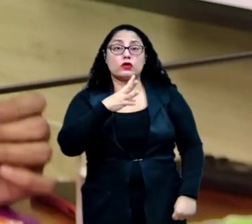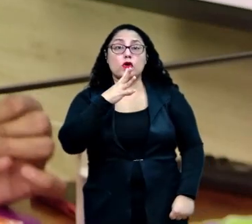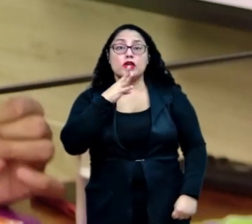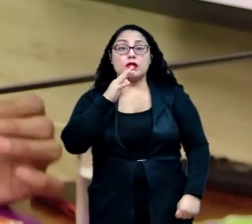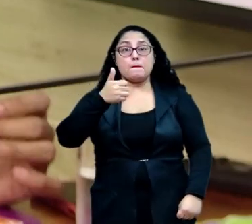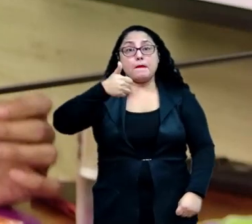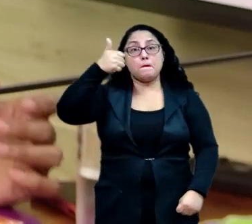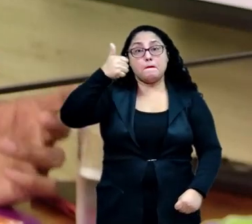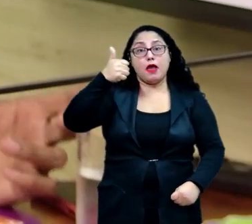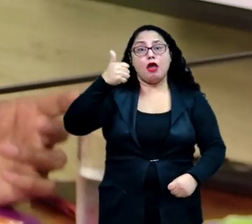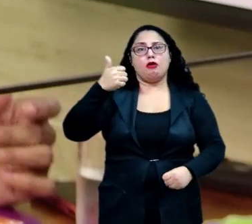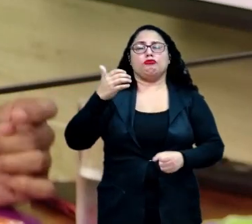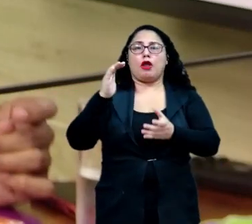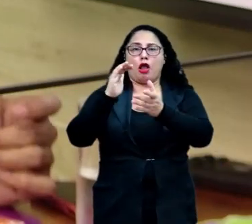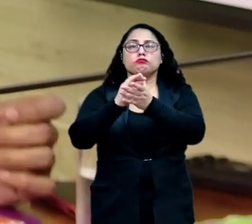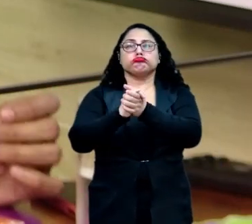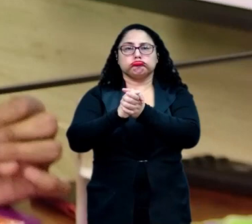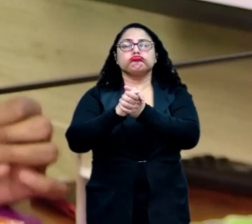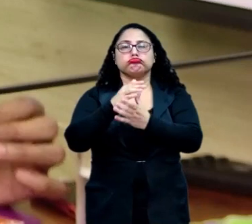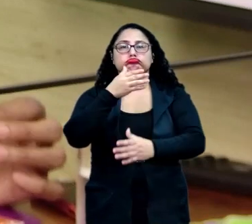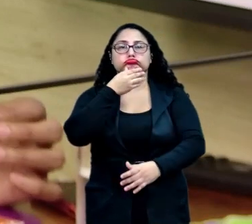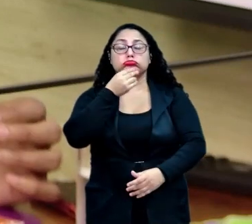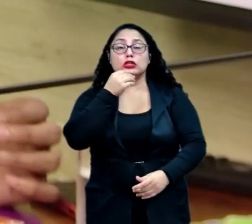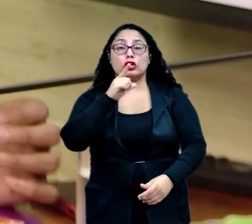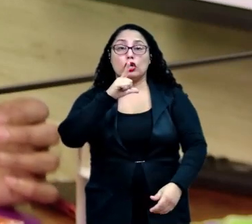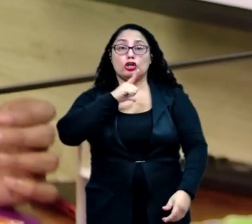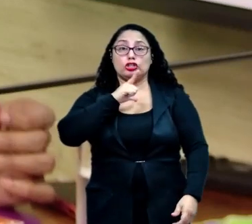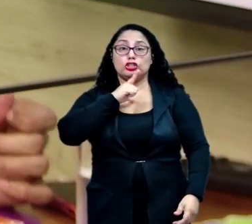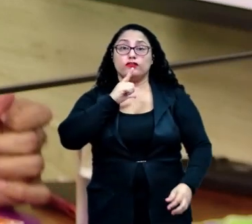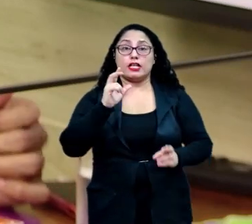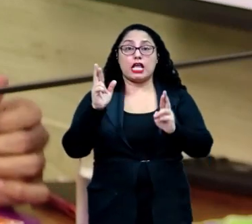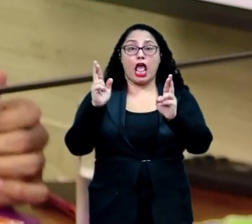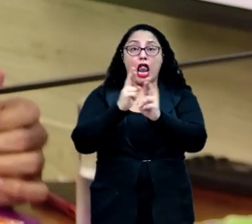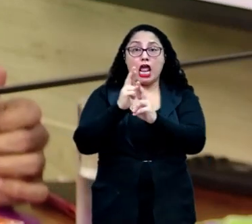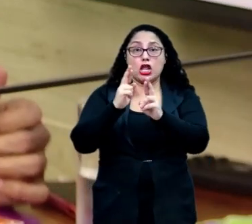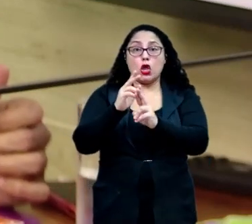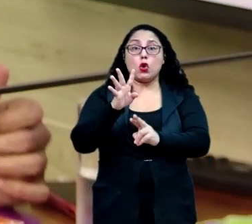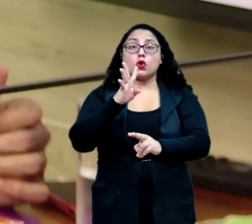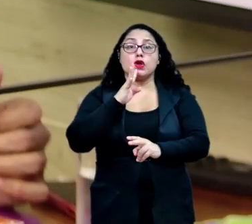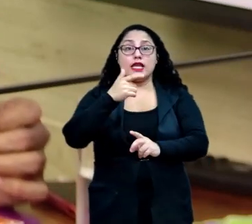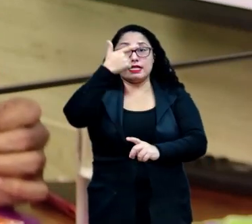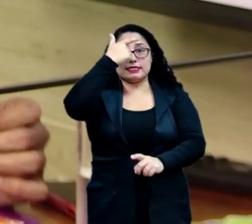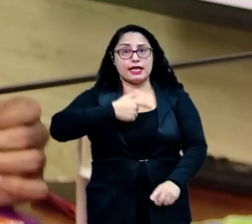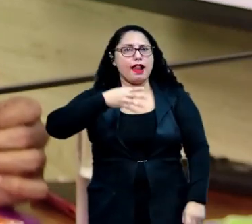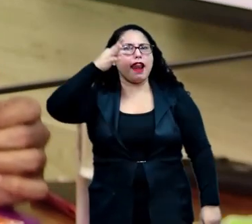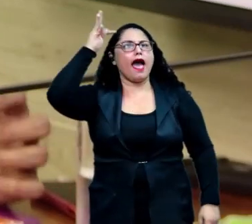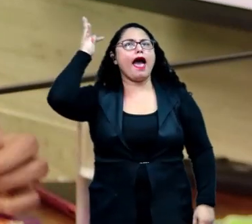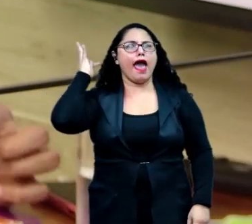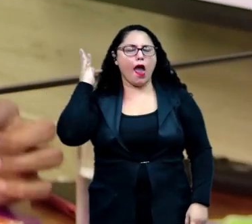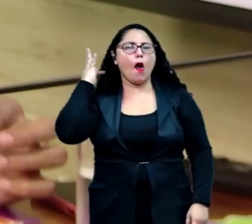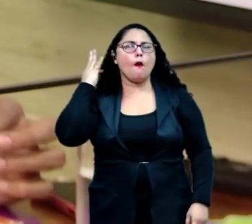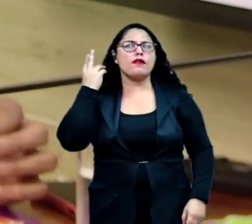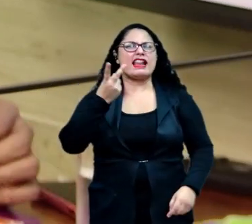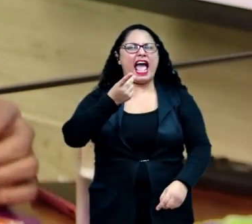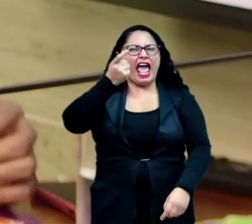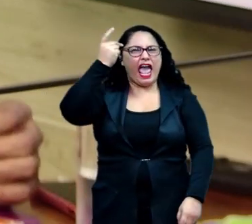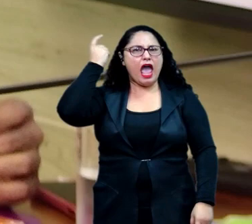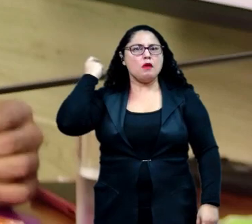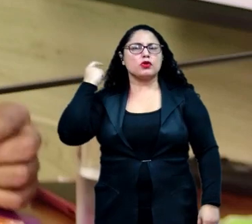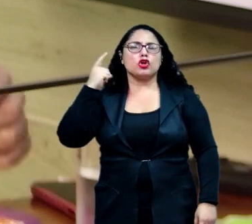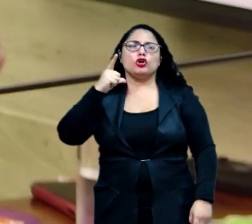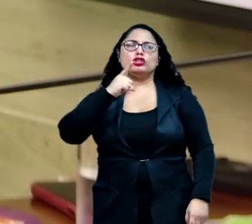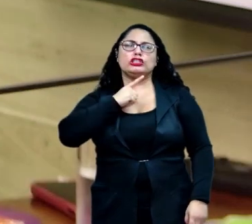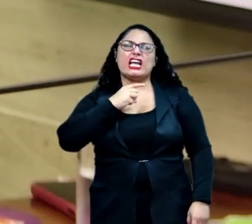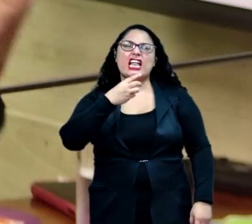meu primeiro companheiro. E quando eu tive essa relação e quando eu conheci a Tael, nessa época eu